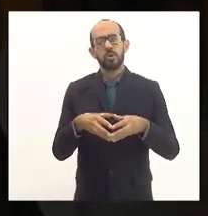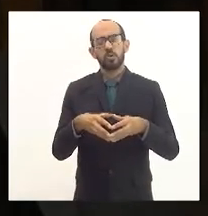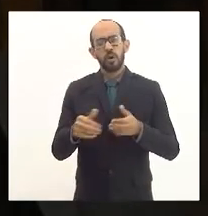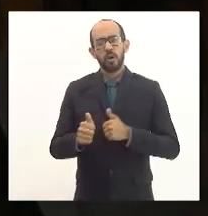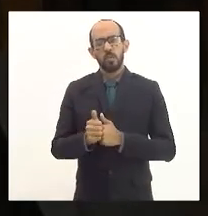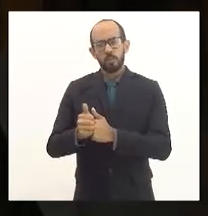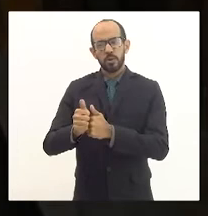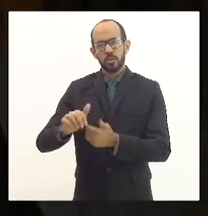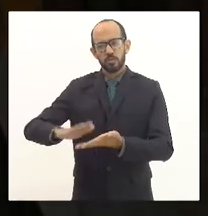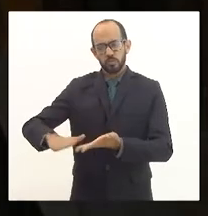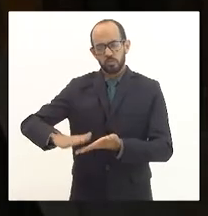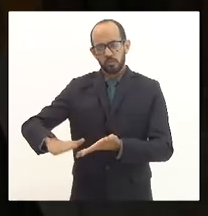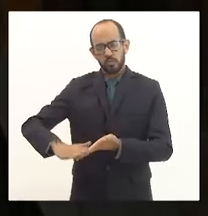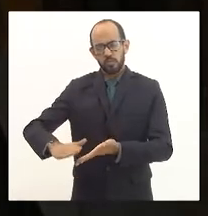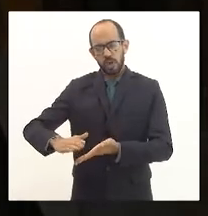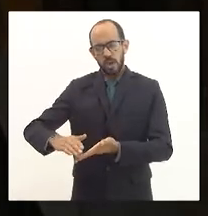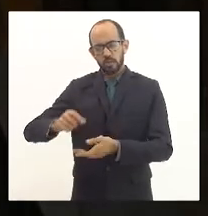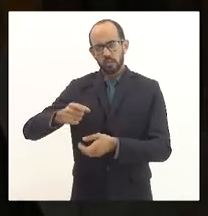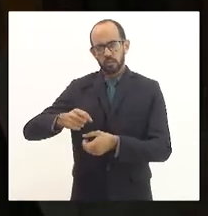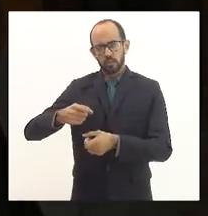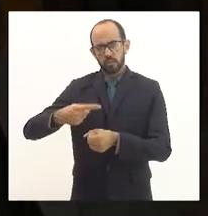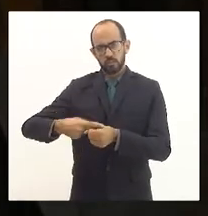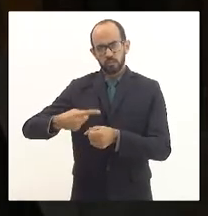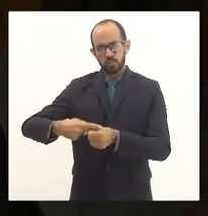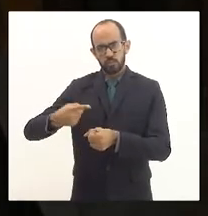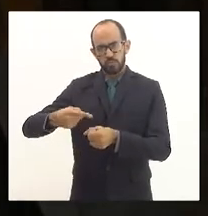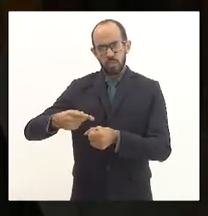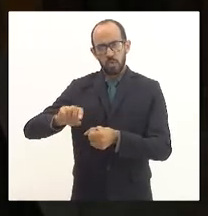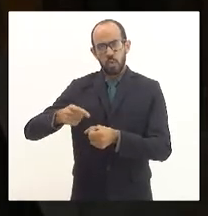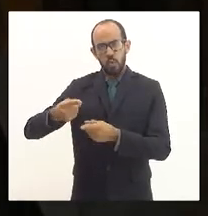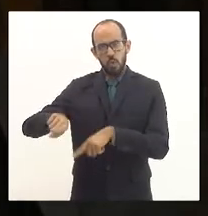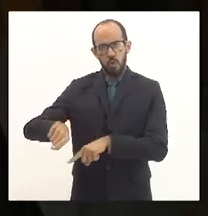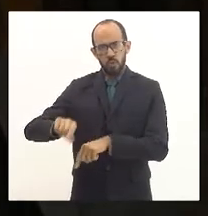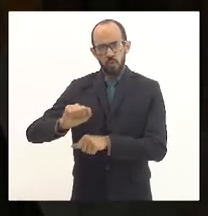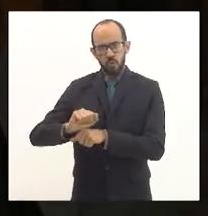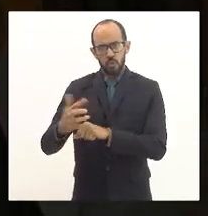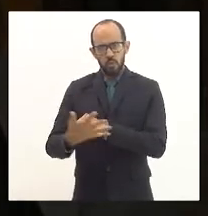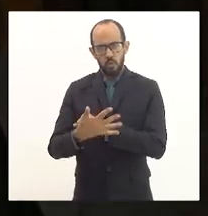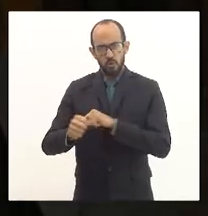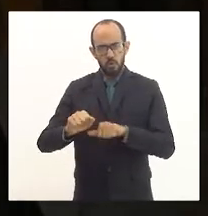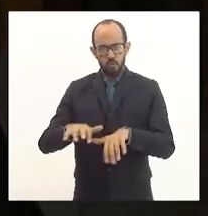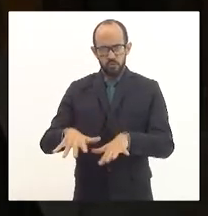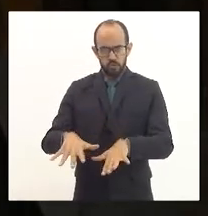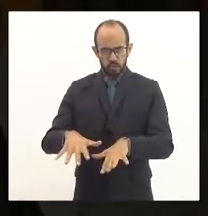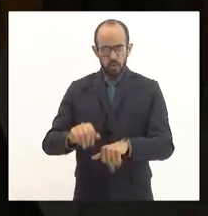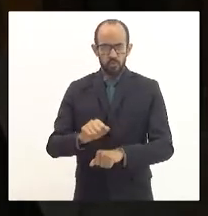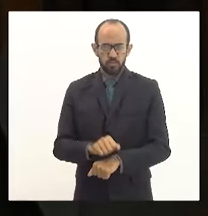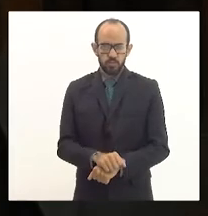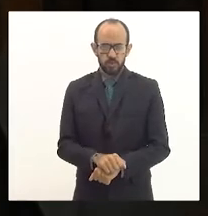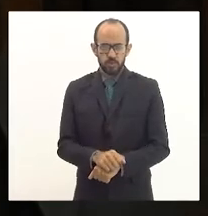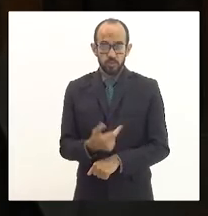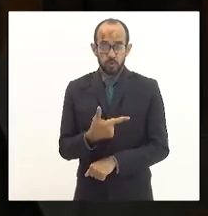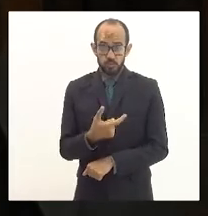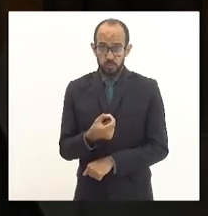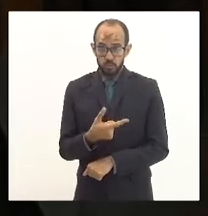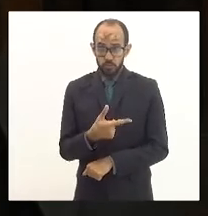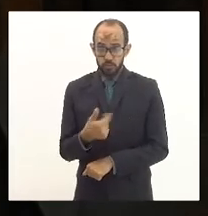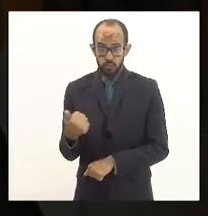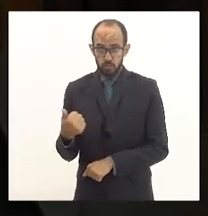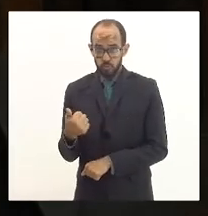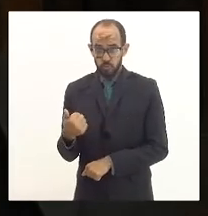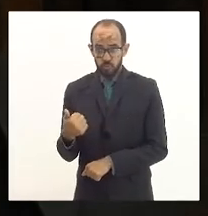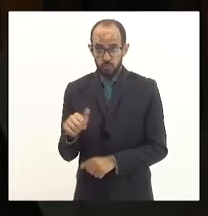gastos dos Municípios com dinheiro enviado pelo Estado no combate ao convívio e imprimiu 21 junto a